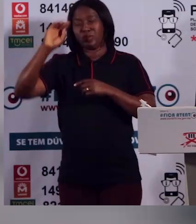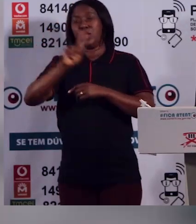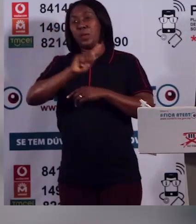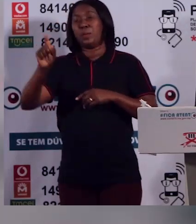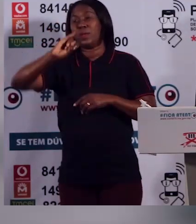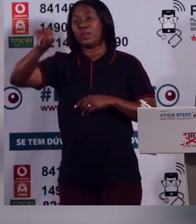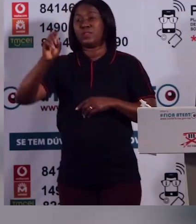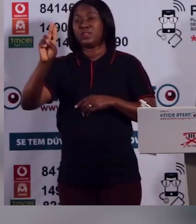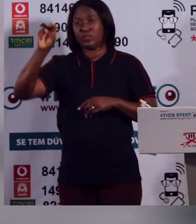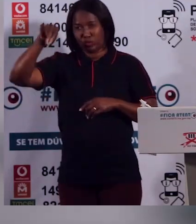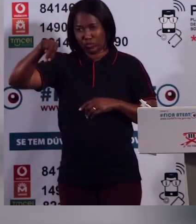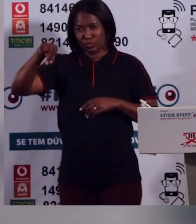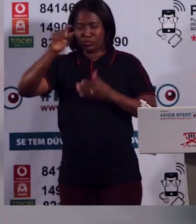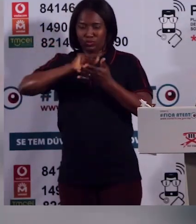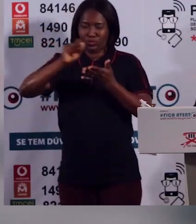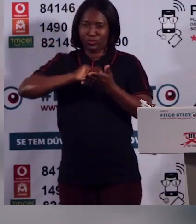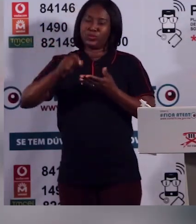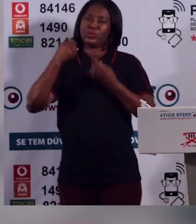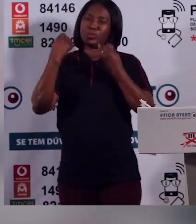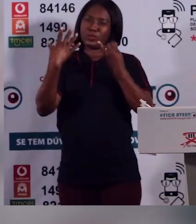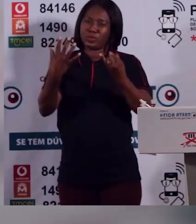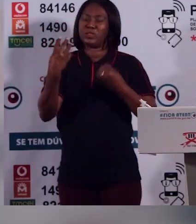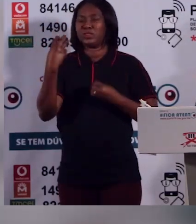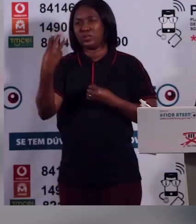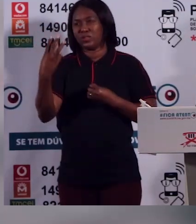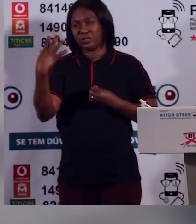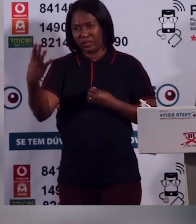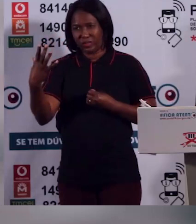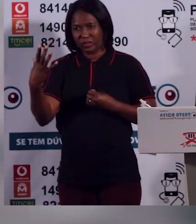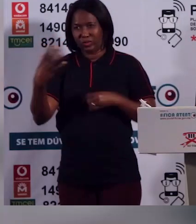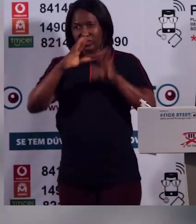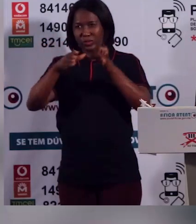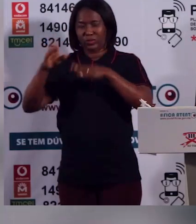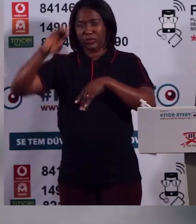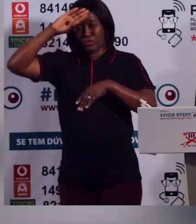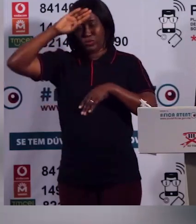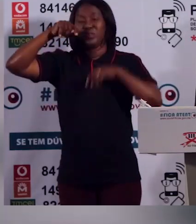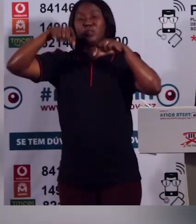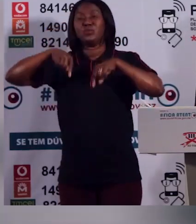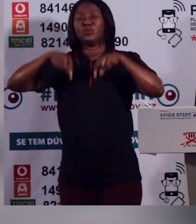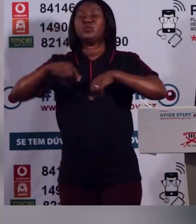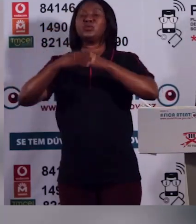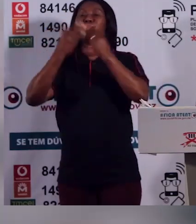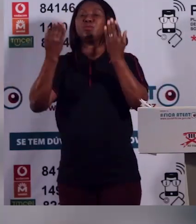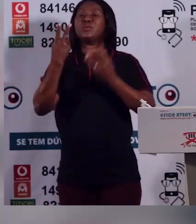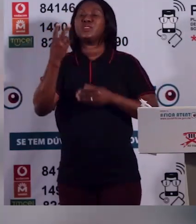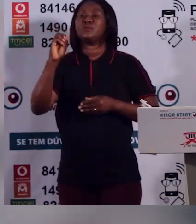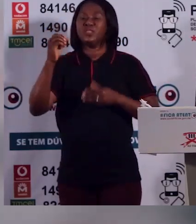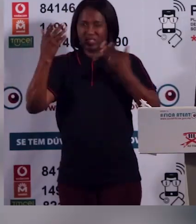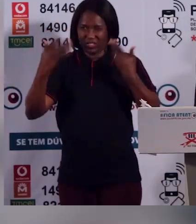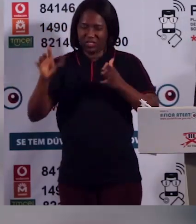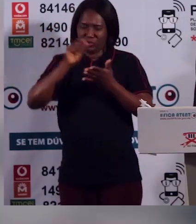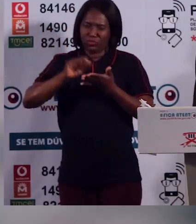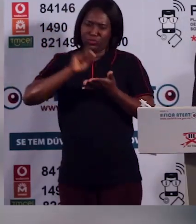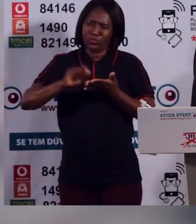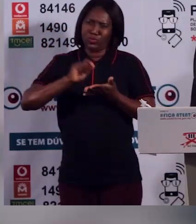já registramos 635 casos positivos, e hoje, no dia 20 do mês de julho, já registramos